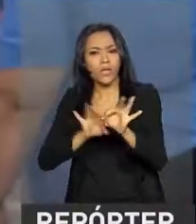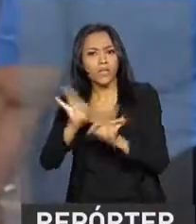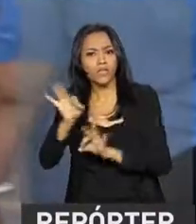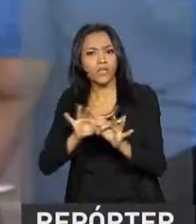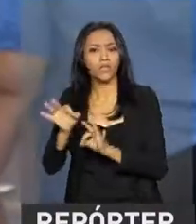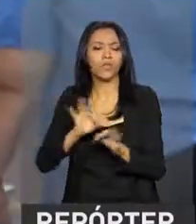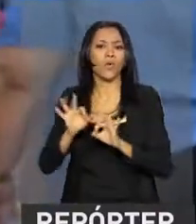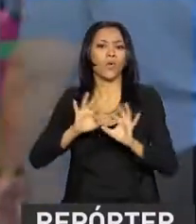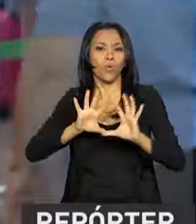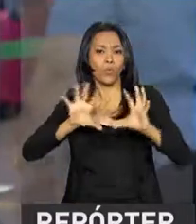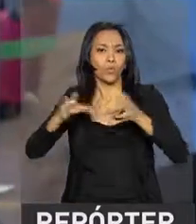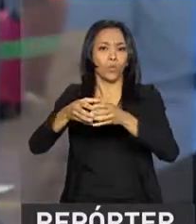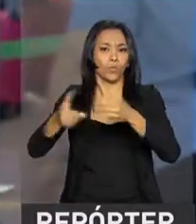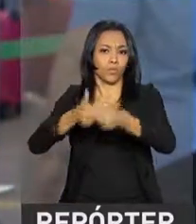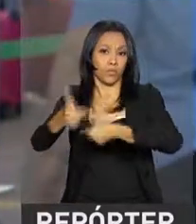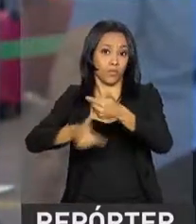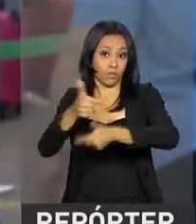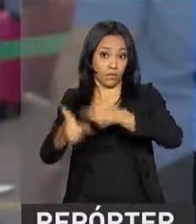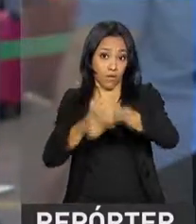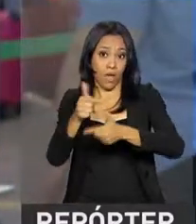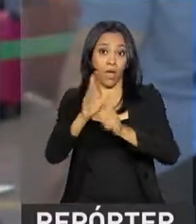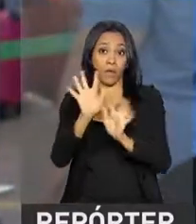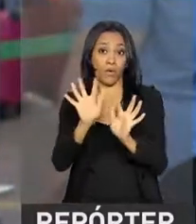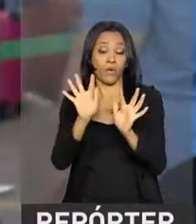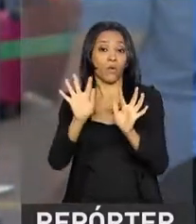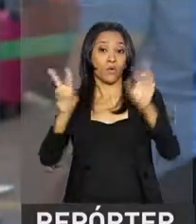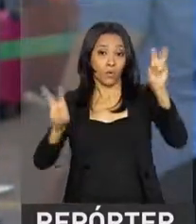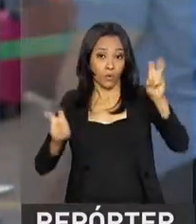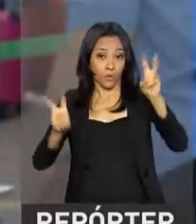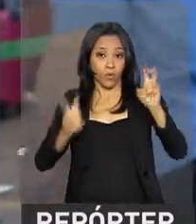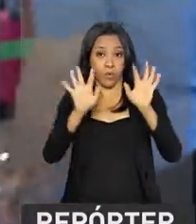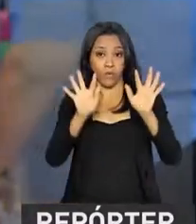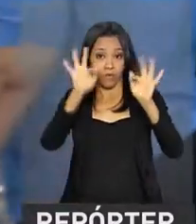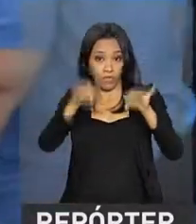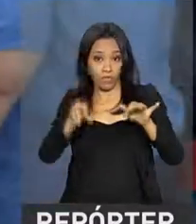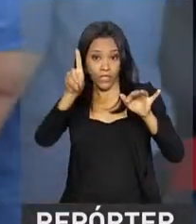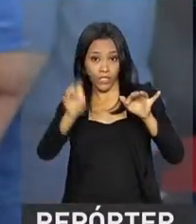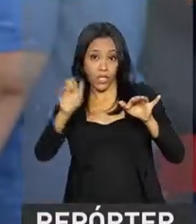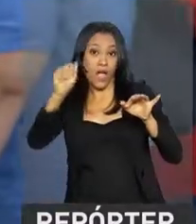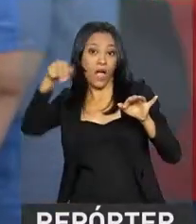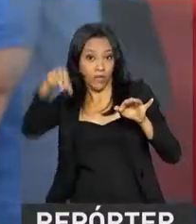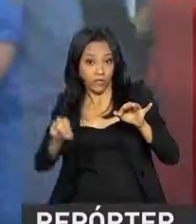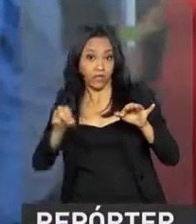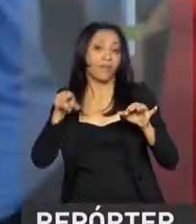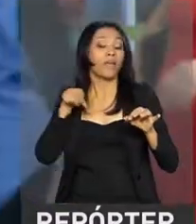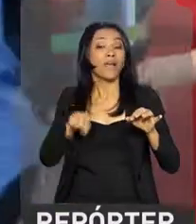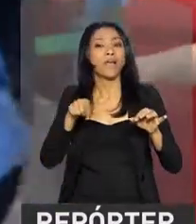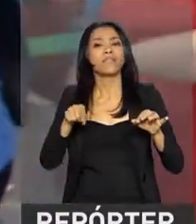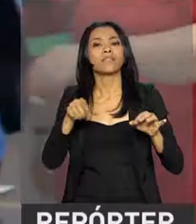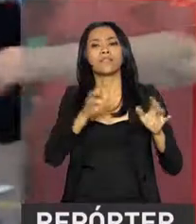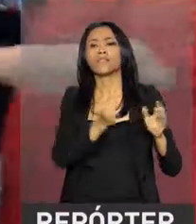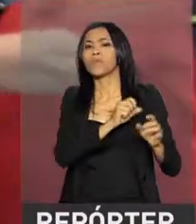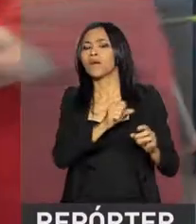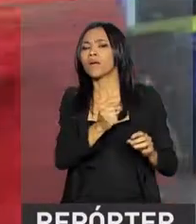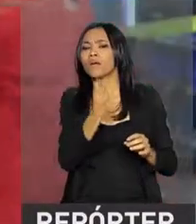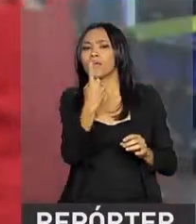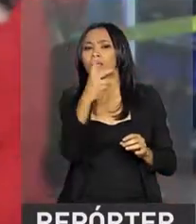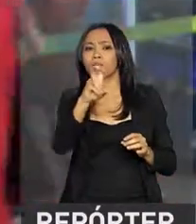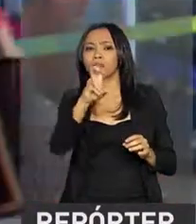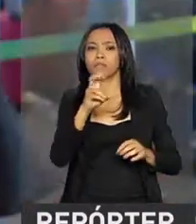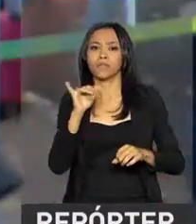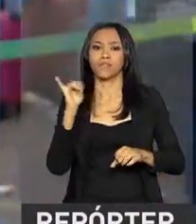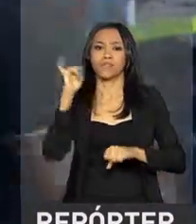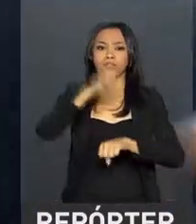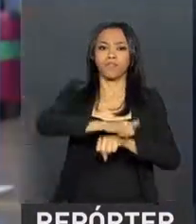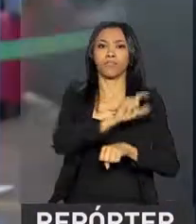fim de ano, que começa nesta sexta-feira e vai até o dia 14 de fevereiro. A operação acontece em 15 aeroportos, que